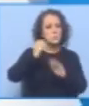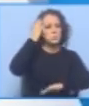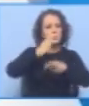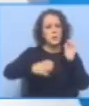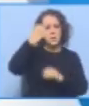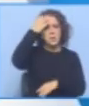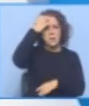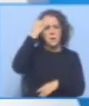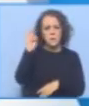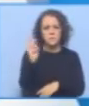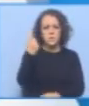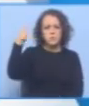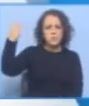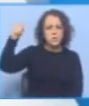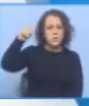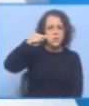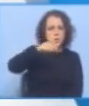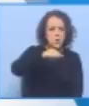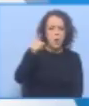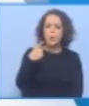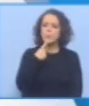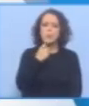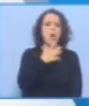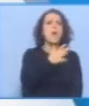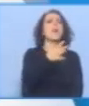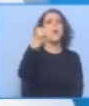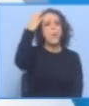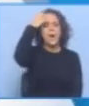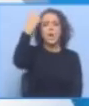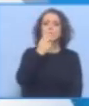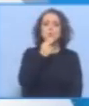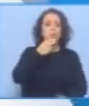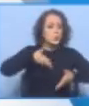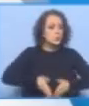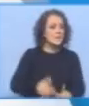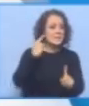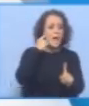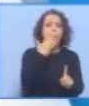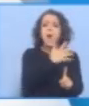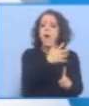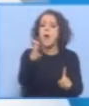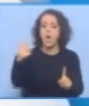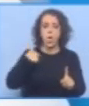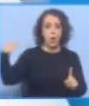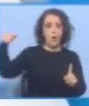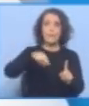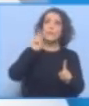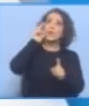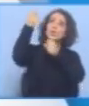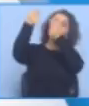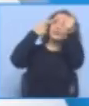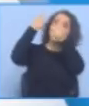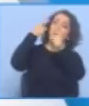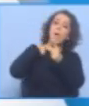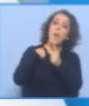Oriente. Onde está, perguntavam eles, o rei dos judeus que acaba de nascer? Nós vimos a sua estrela no Oriente e